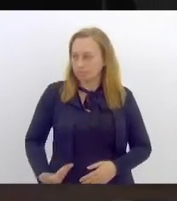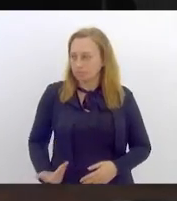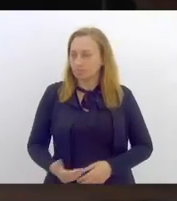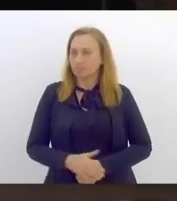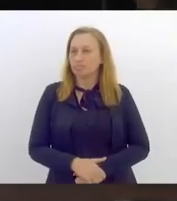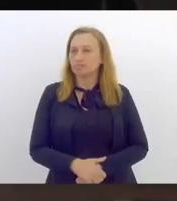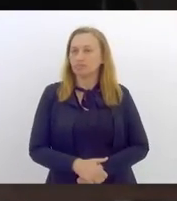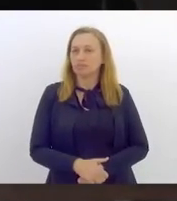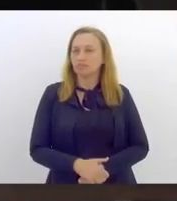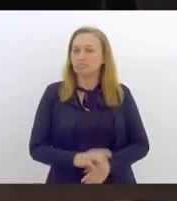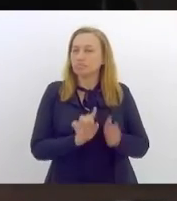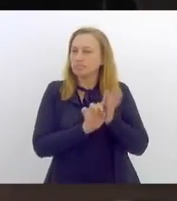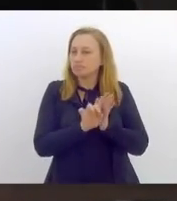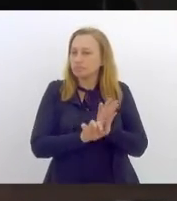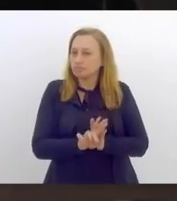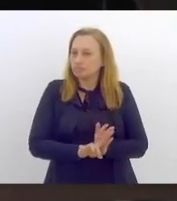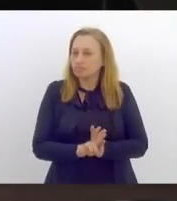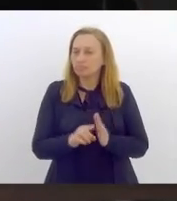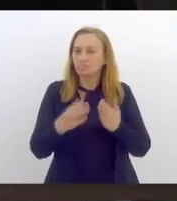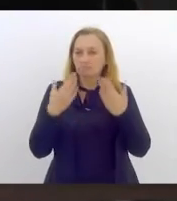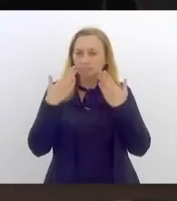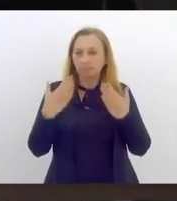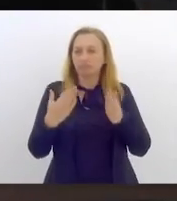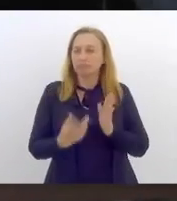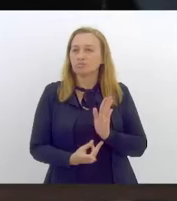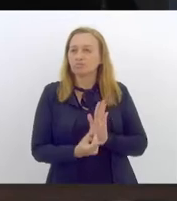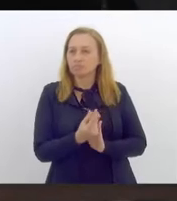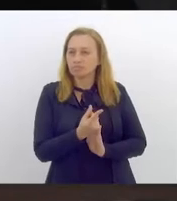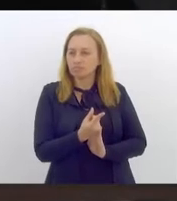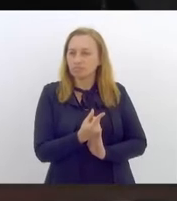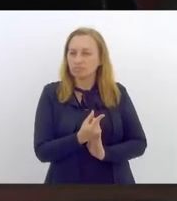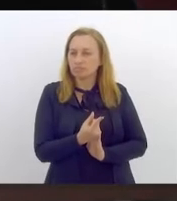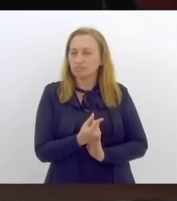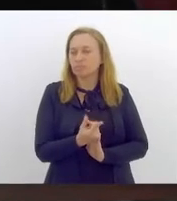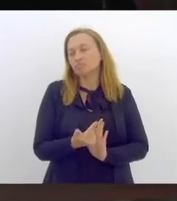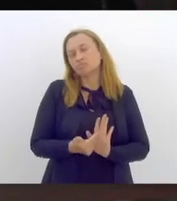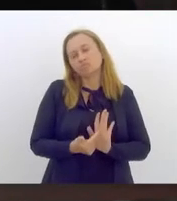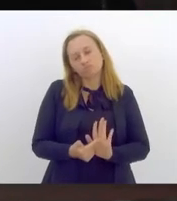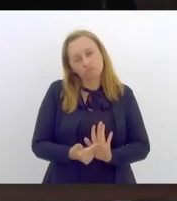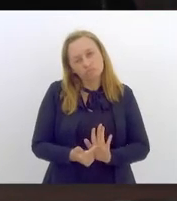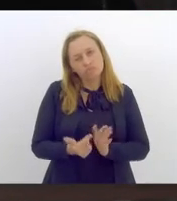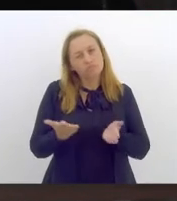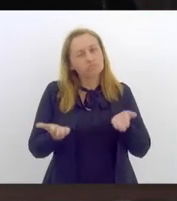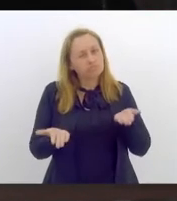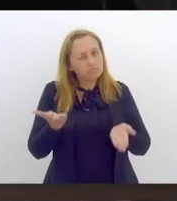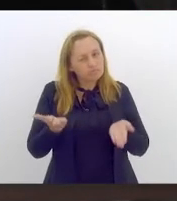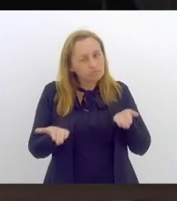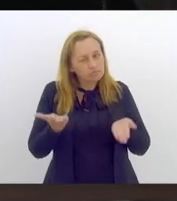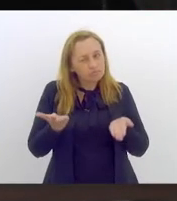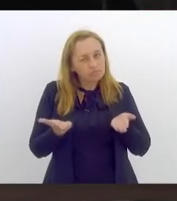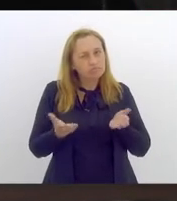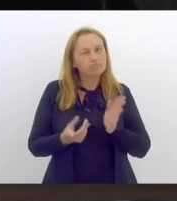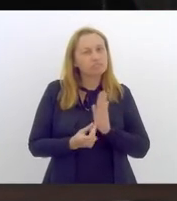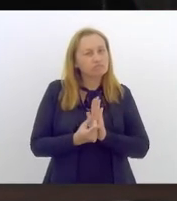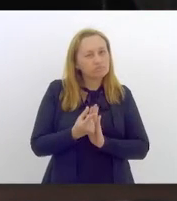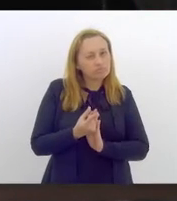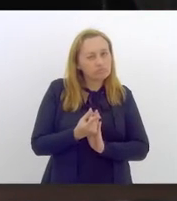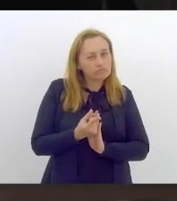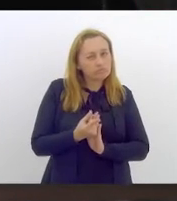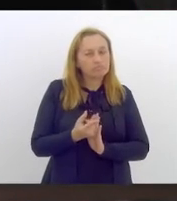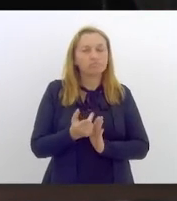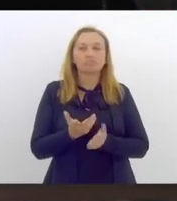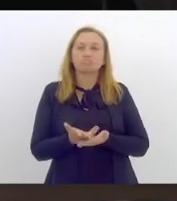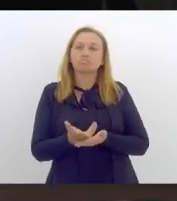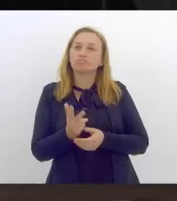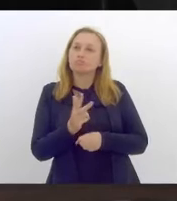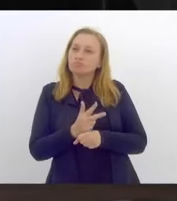A gente examina que a apresentação do orçamento nos demonstra um equilíbrio orçamentário,